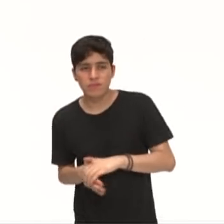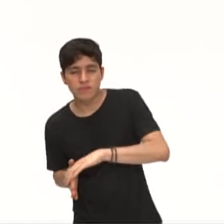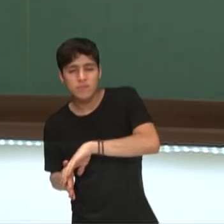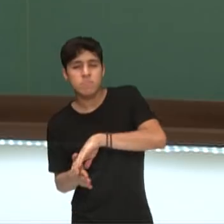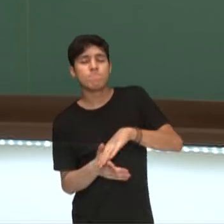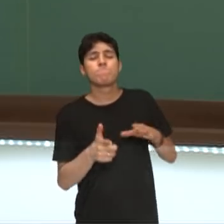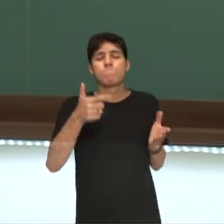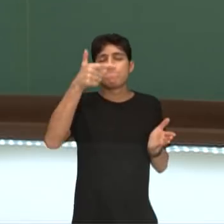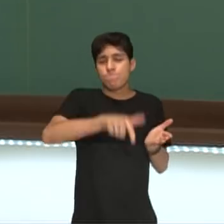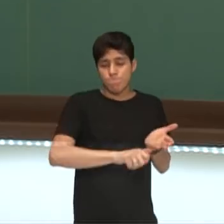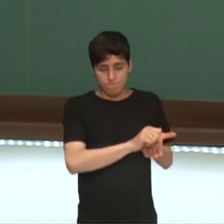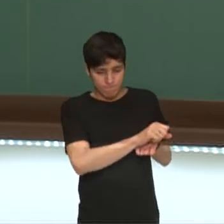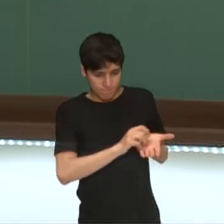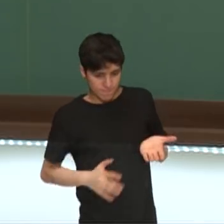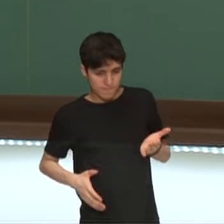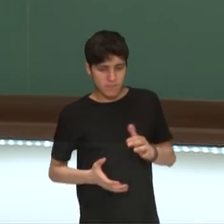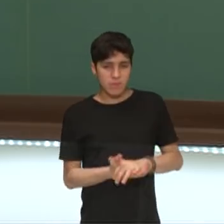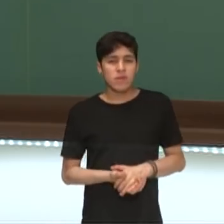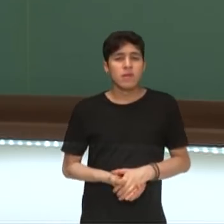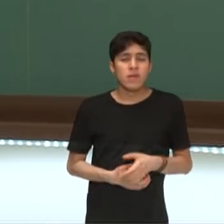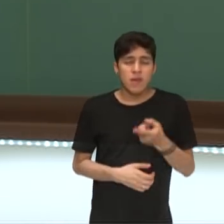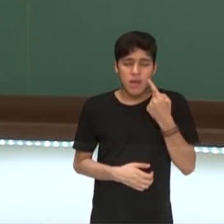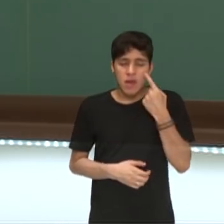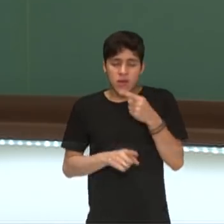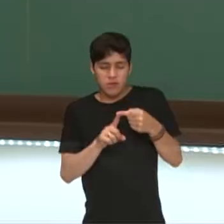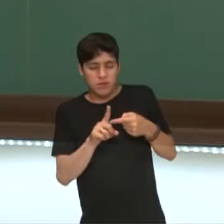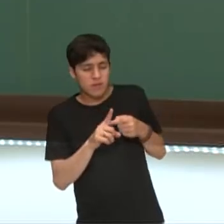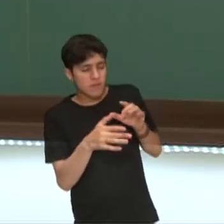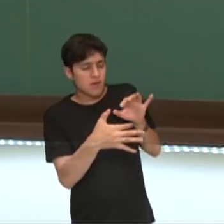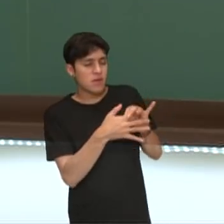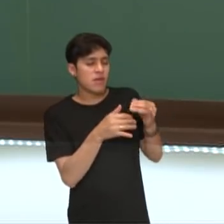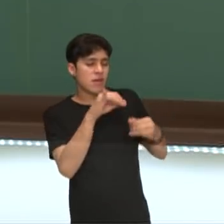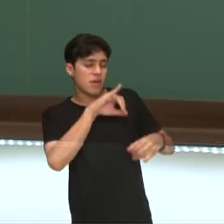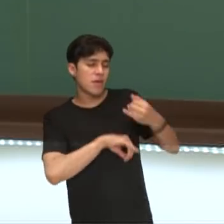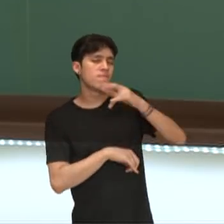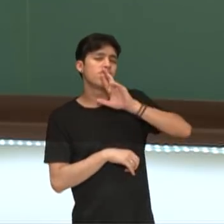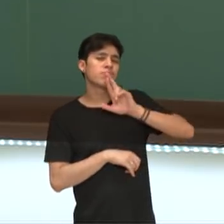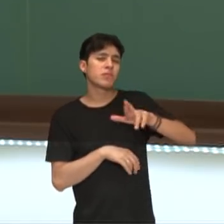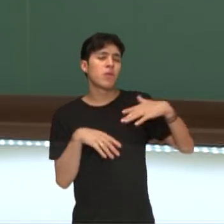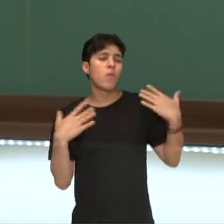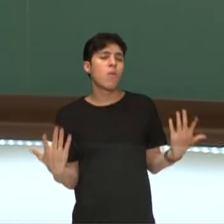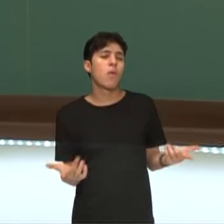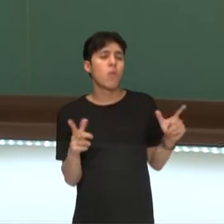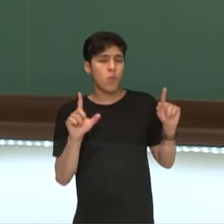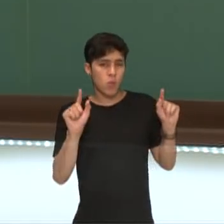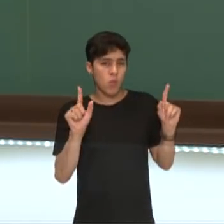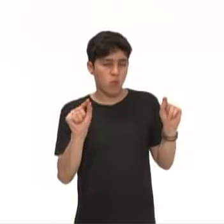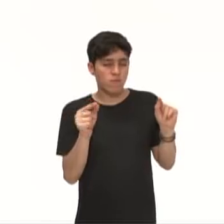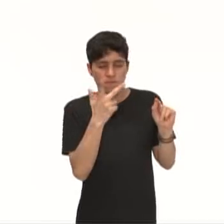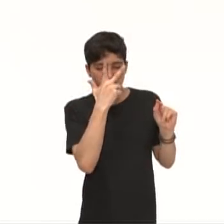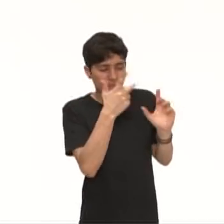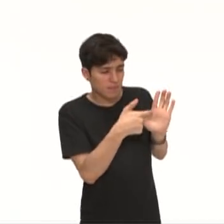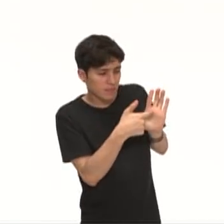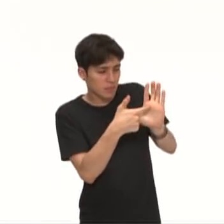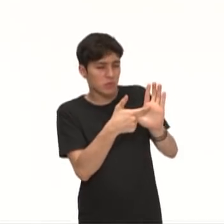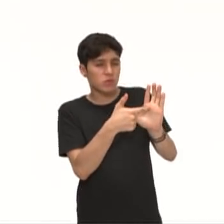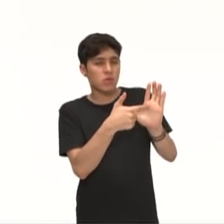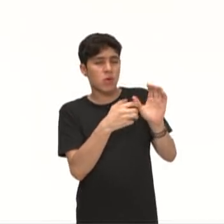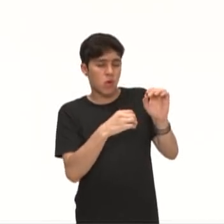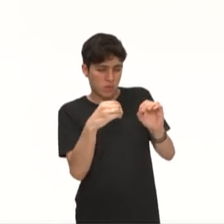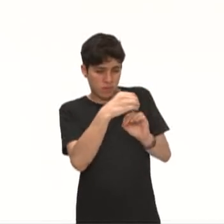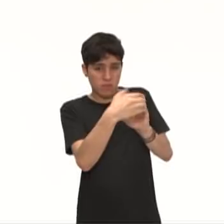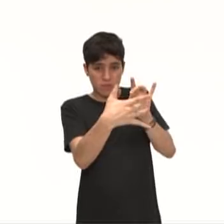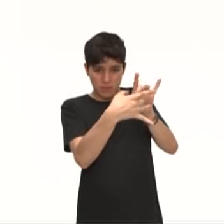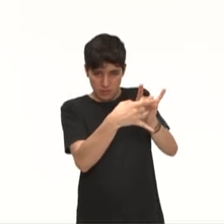mais um exercício. Considerando os tipos de ligação química, responda a alternativa que demonstra um composto formado por